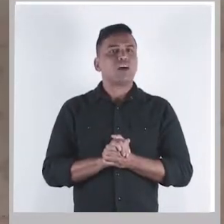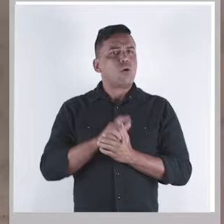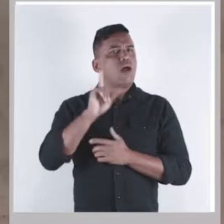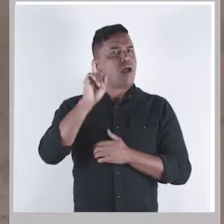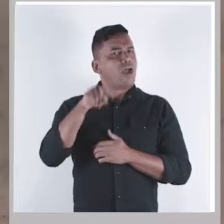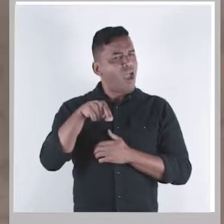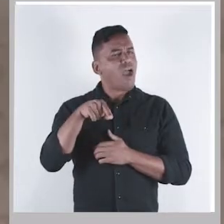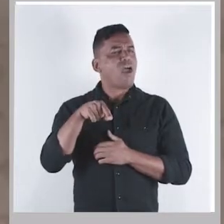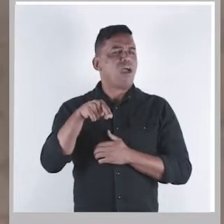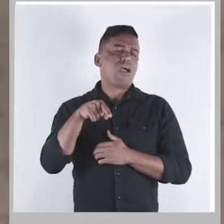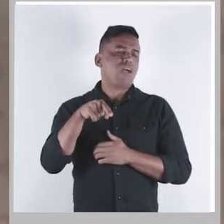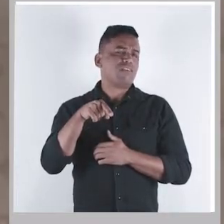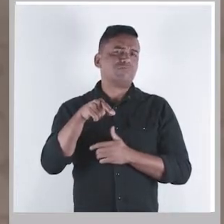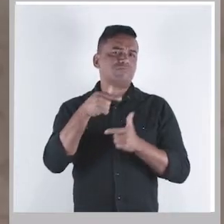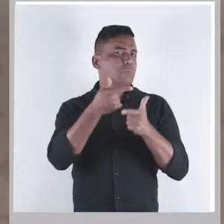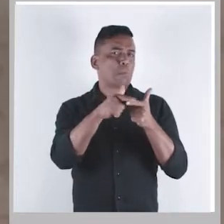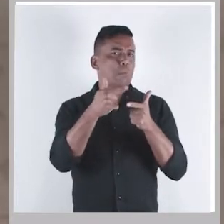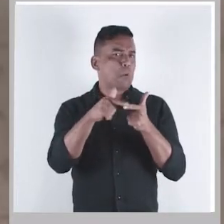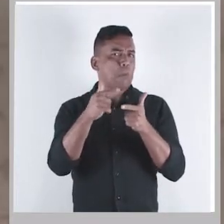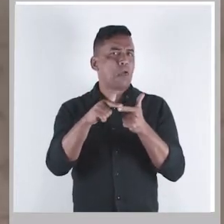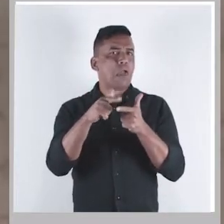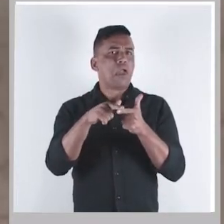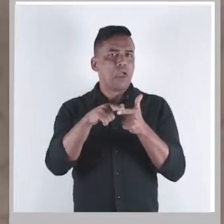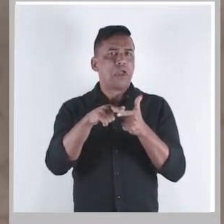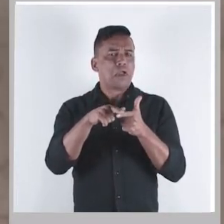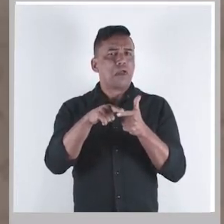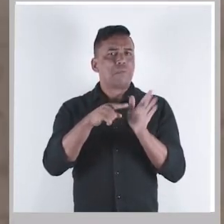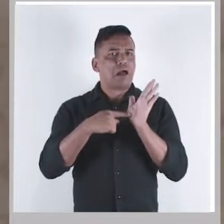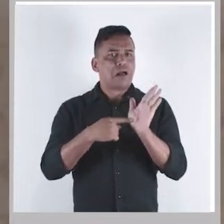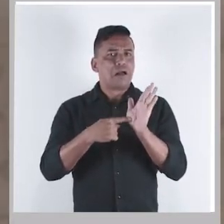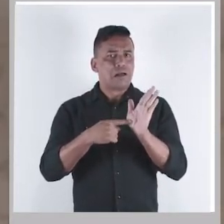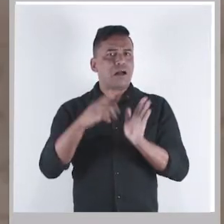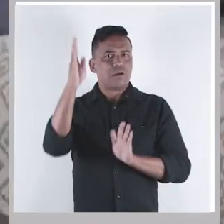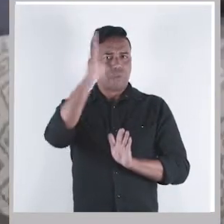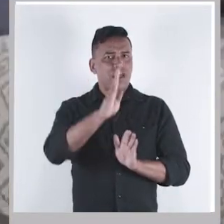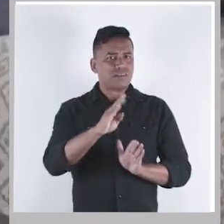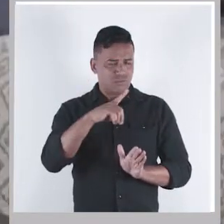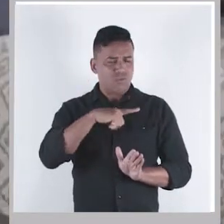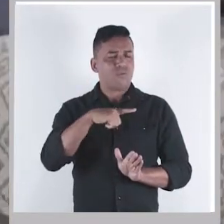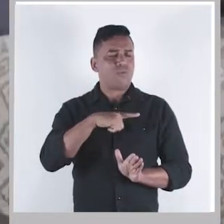produção, Dal? Você acha que a gente já conseguiu